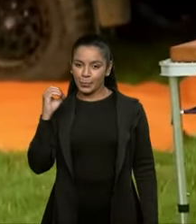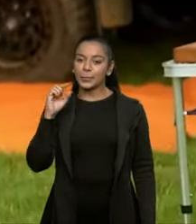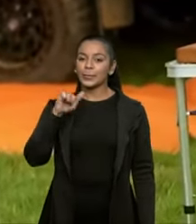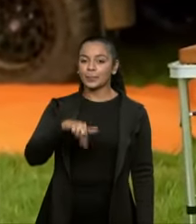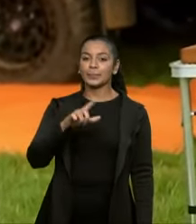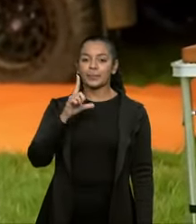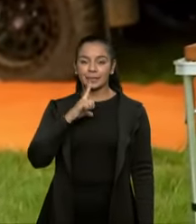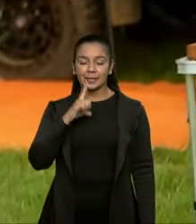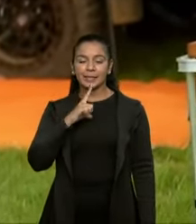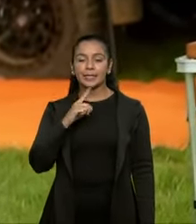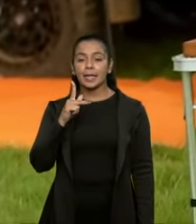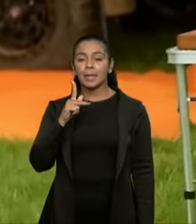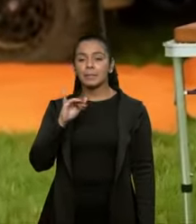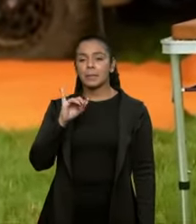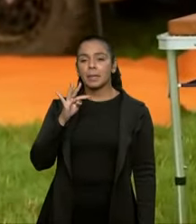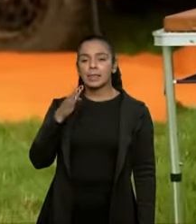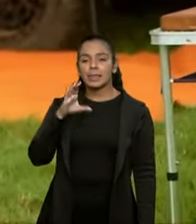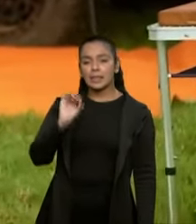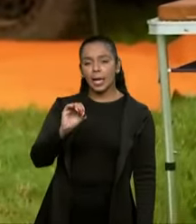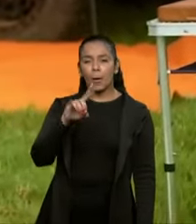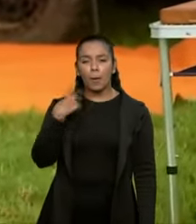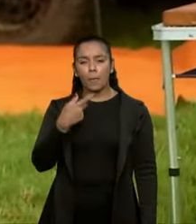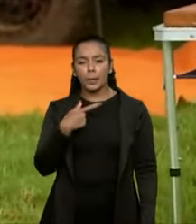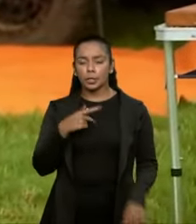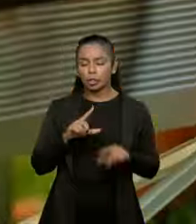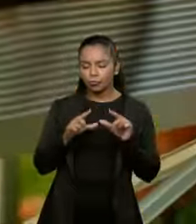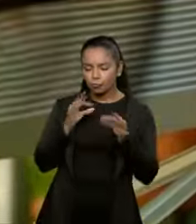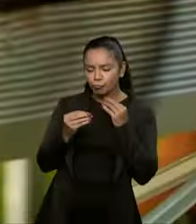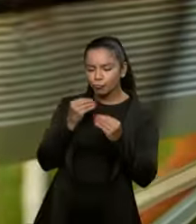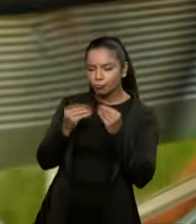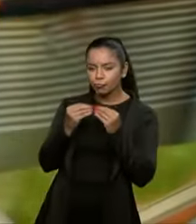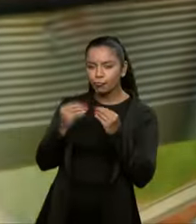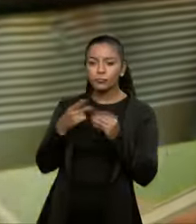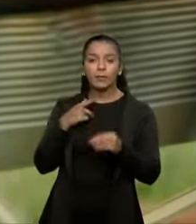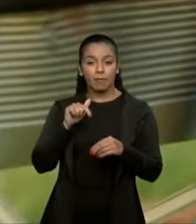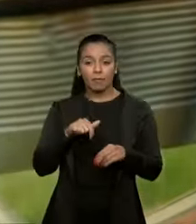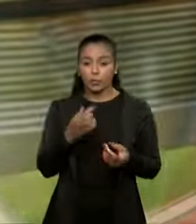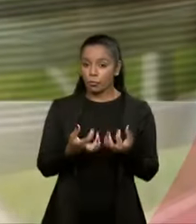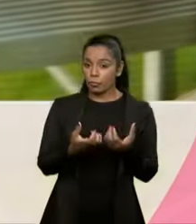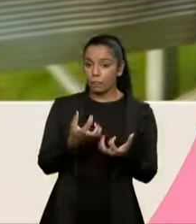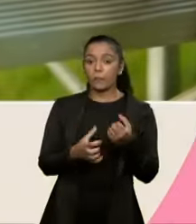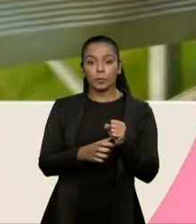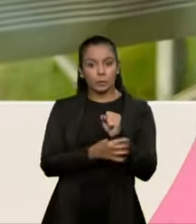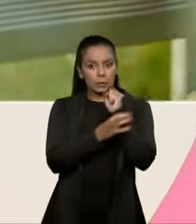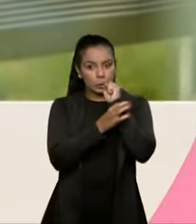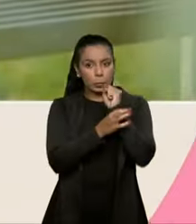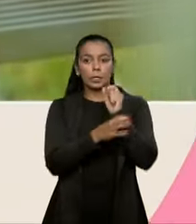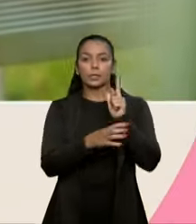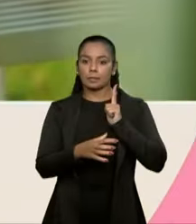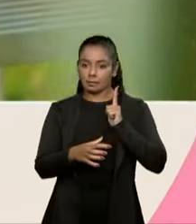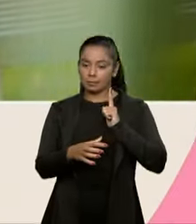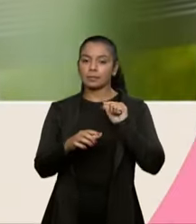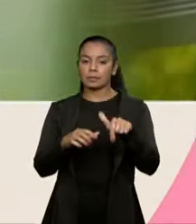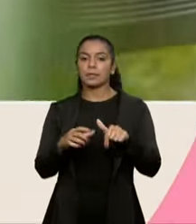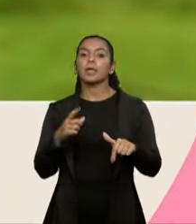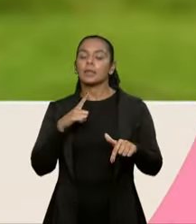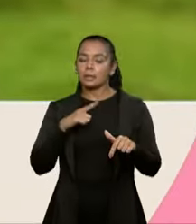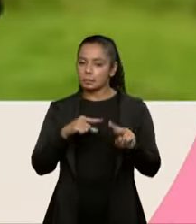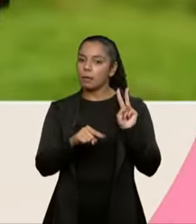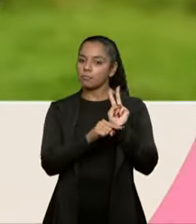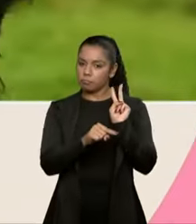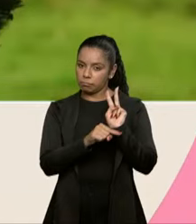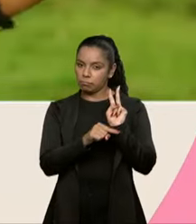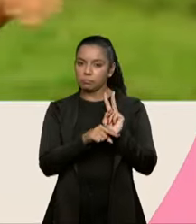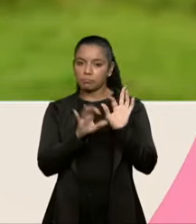Temos aqui uns pimentõezinhos também pra gente beliscar, fiz aqui um foguinho com total segurança. Eu tenho a primeira camada de proteção, a segunda